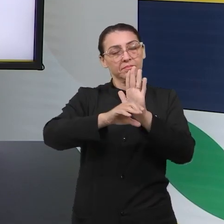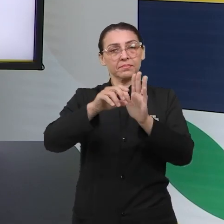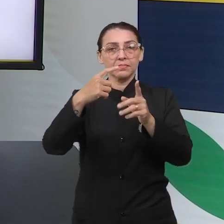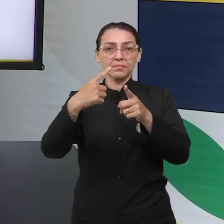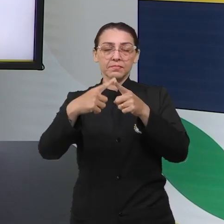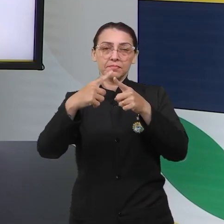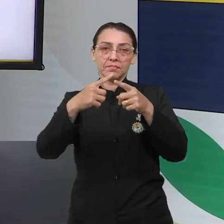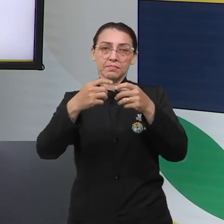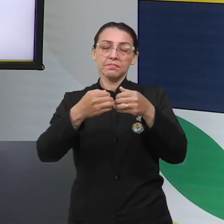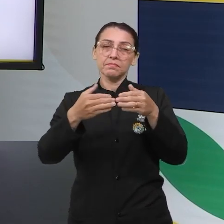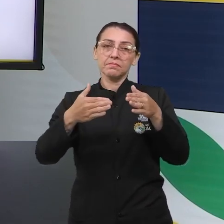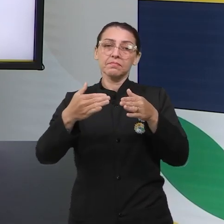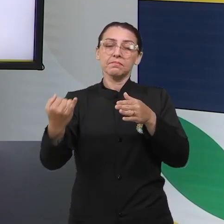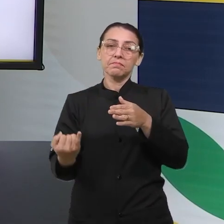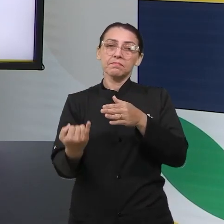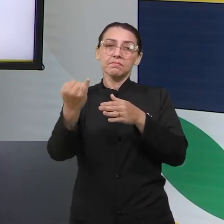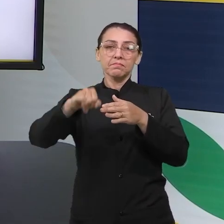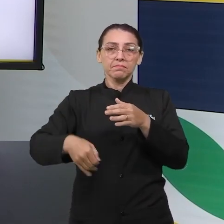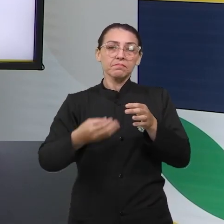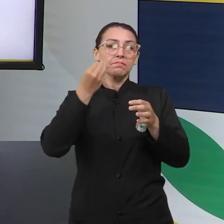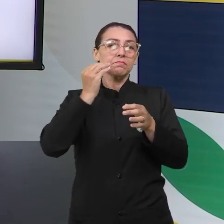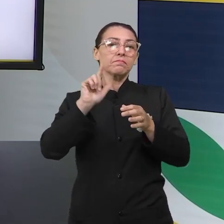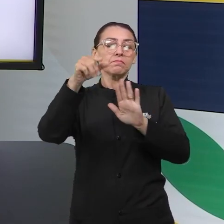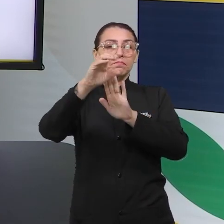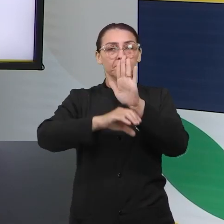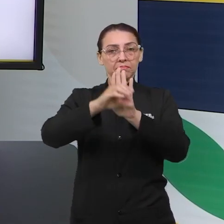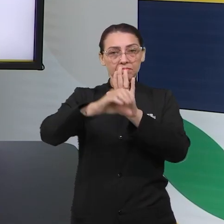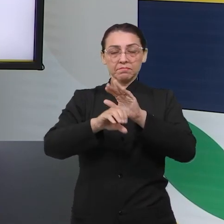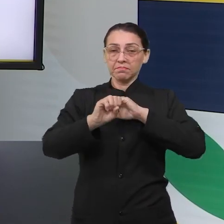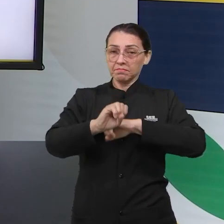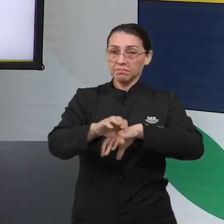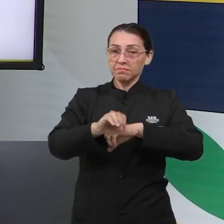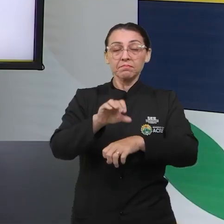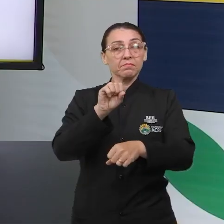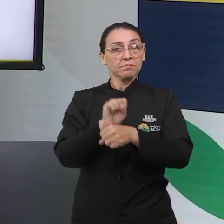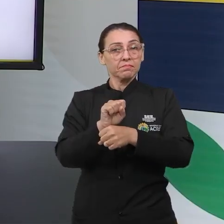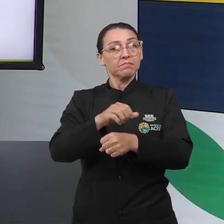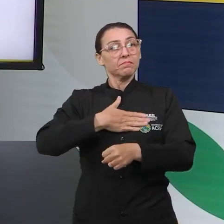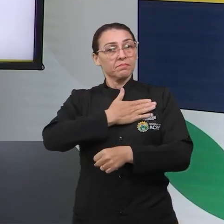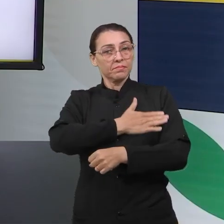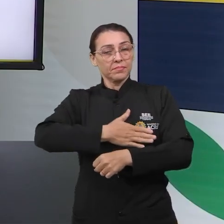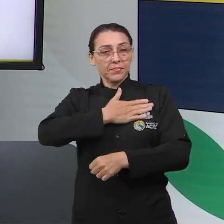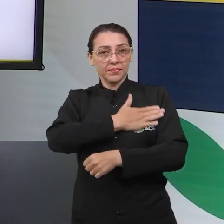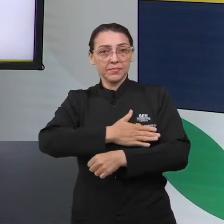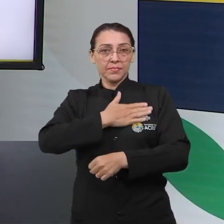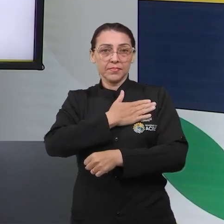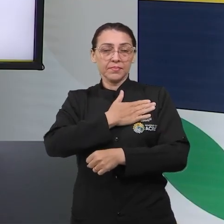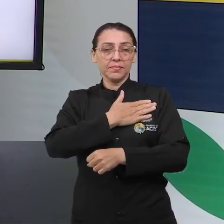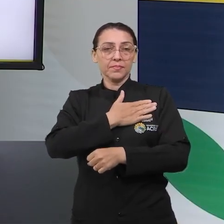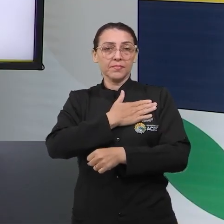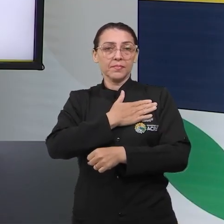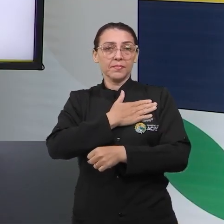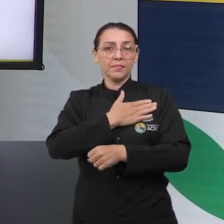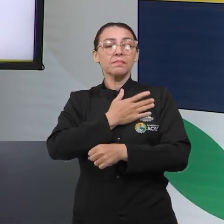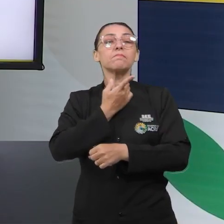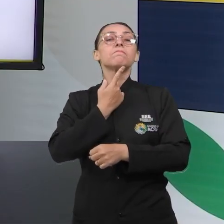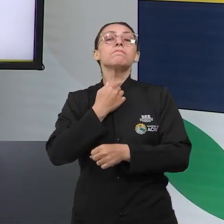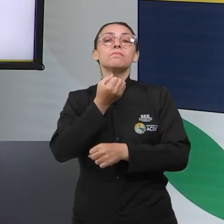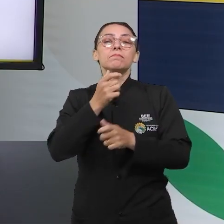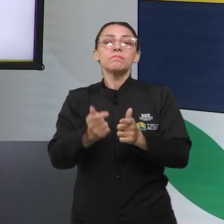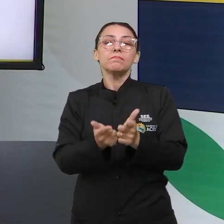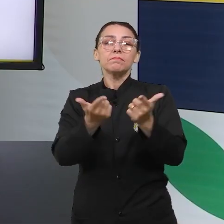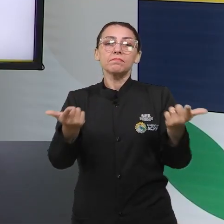ele abre portas para outros conteúdos que virão a seguir. Eu espero que vocês tenham gostado. Fica aqui o meu desejo de